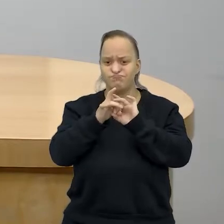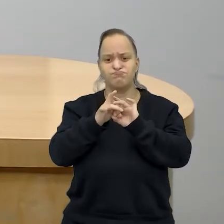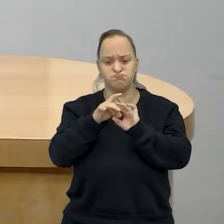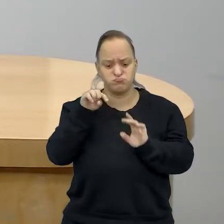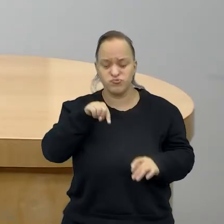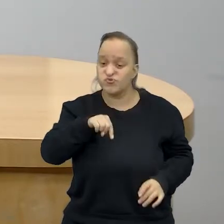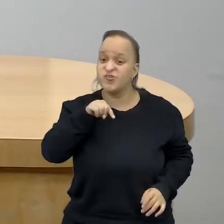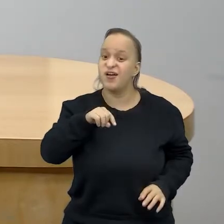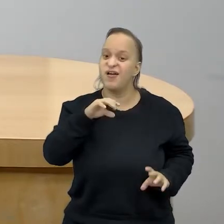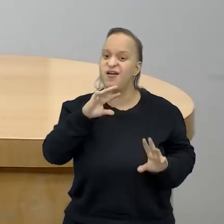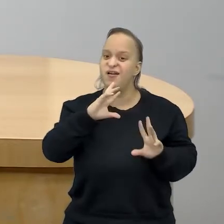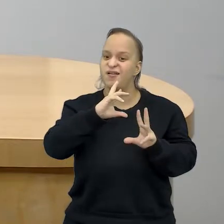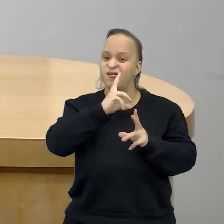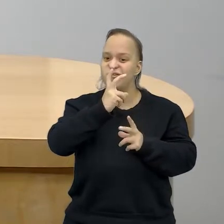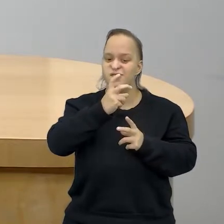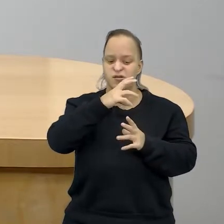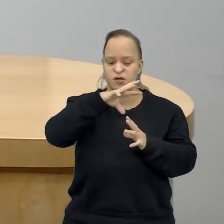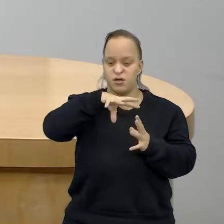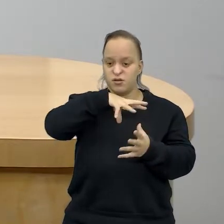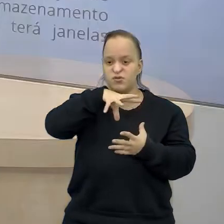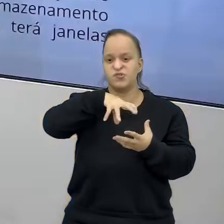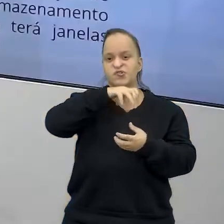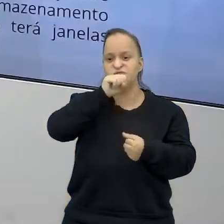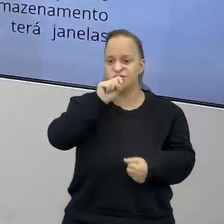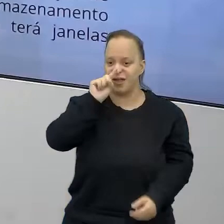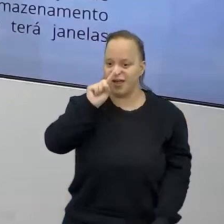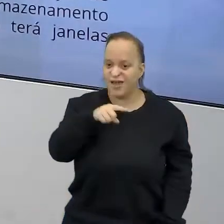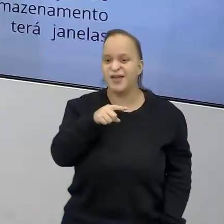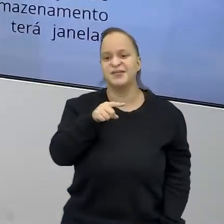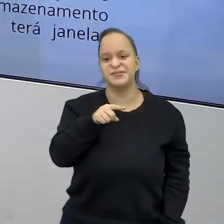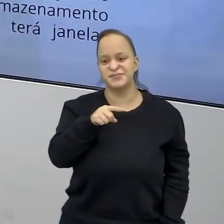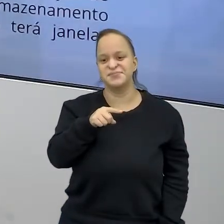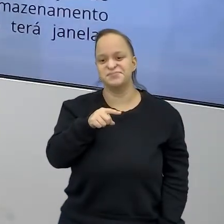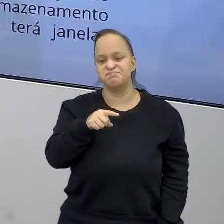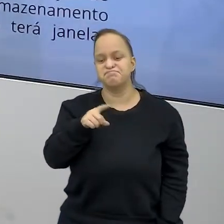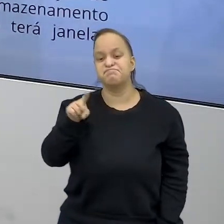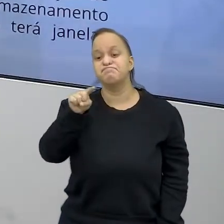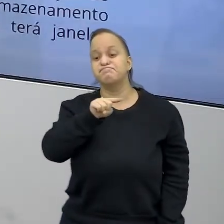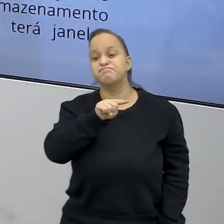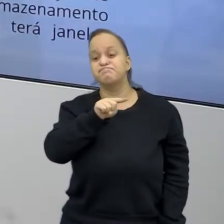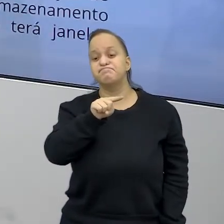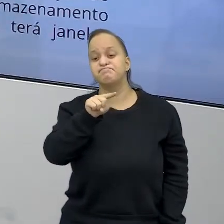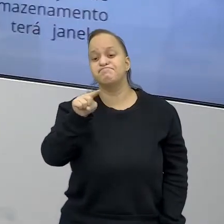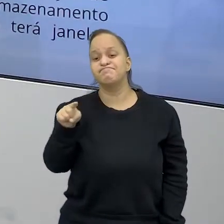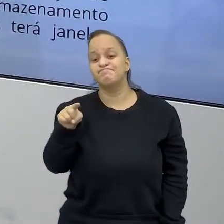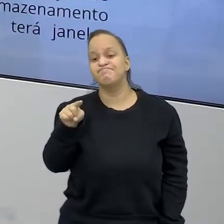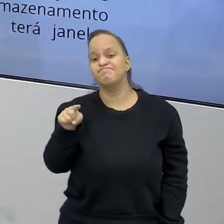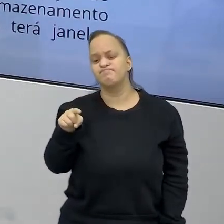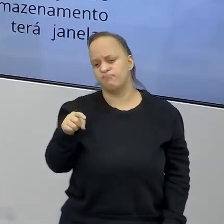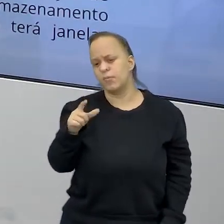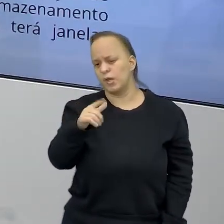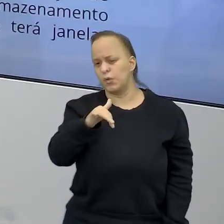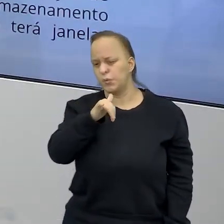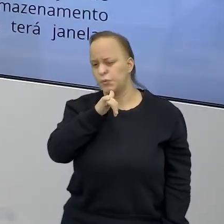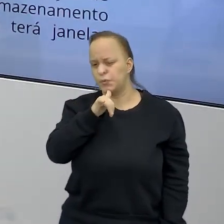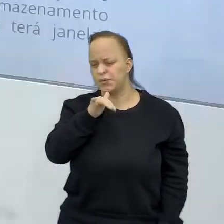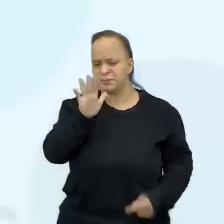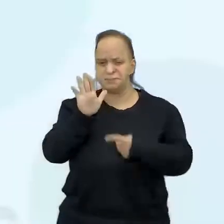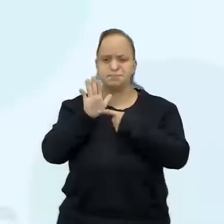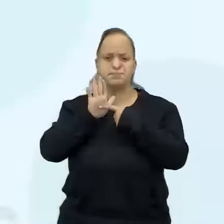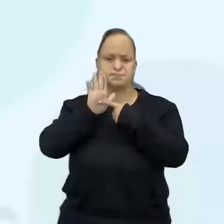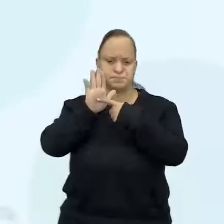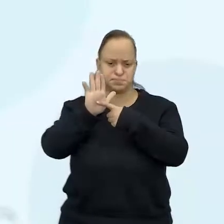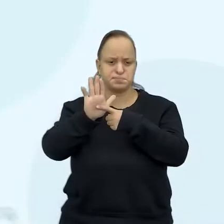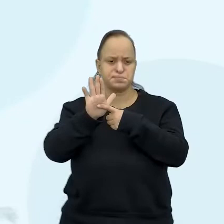sustentável, né? Então, para vocês, eu vou estar fazendo um exemplo de uma planta